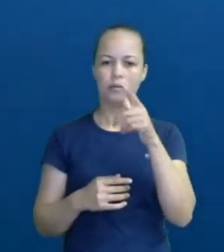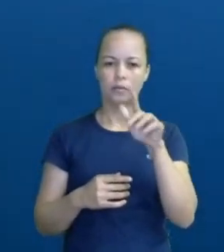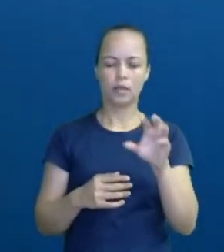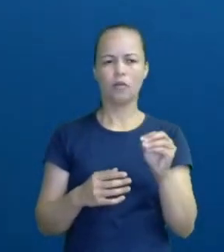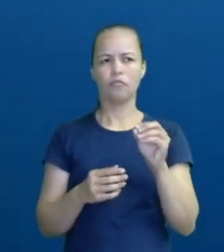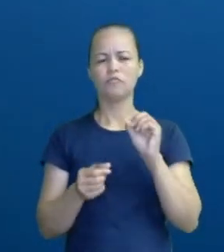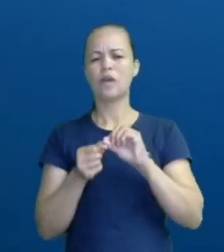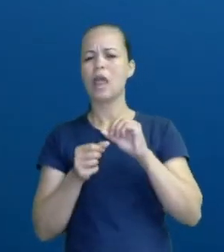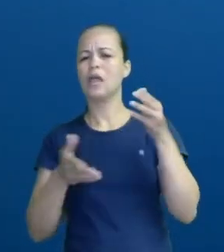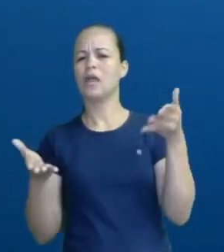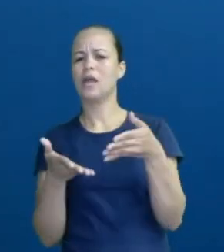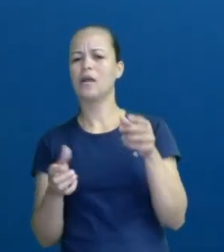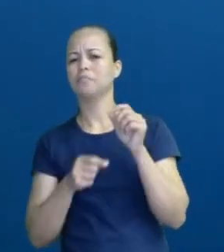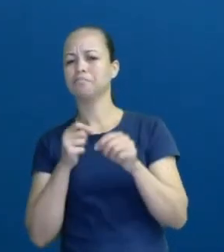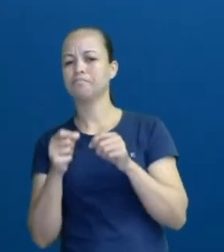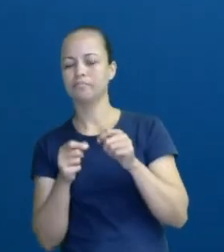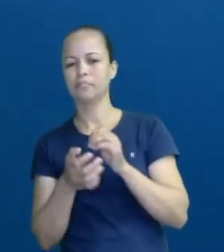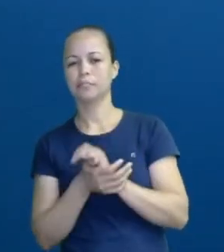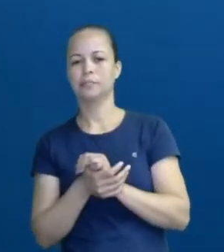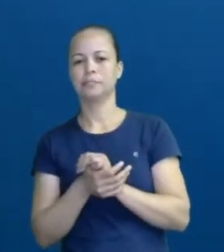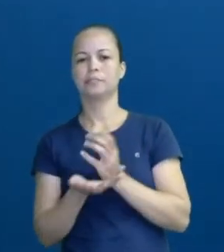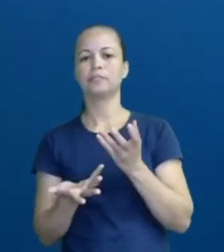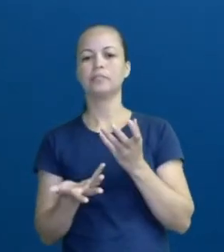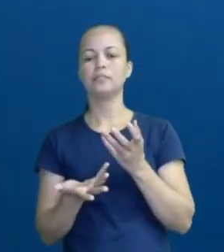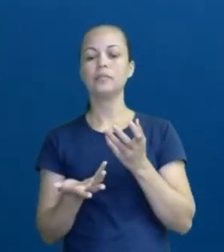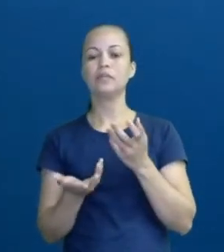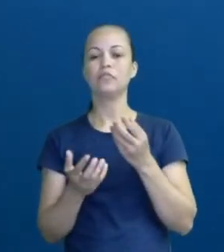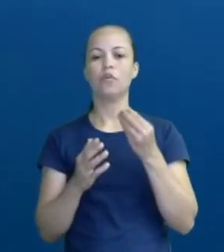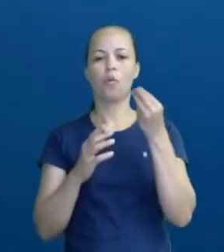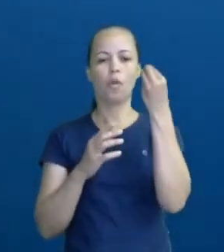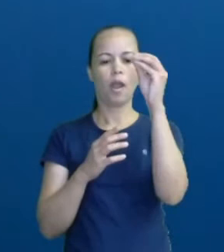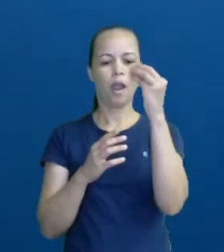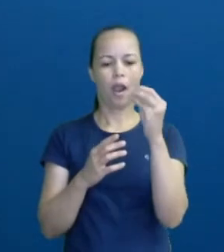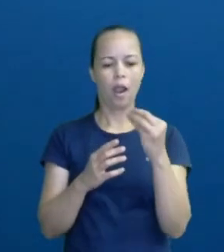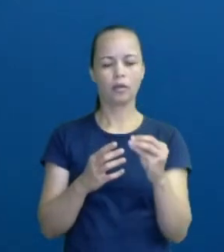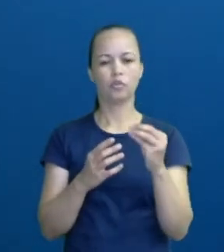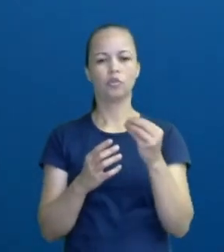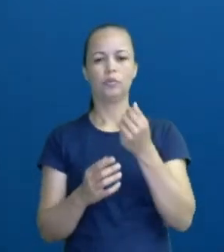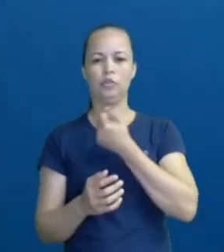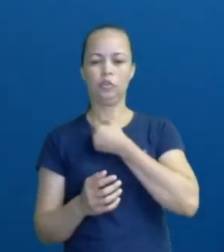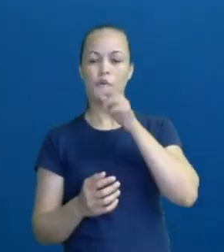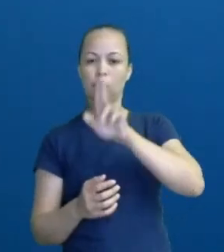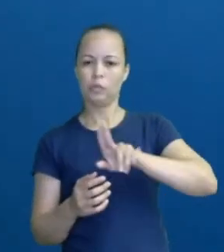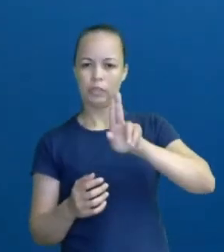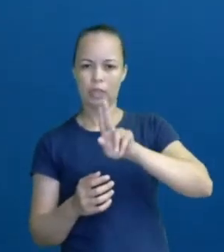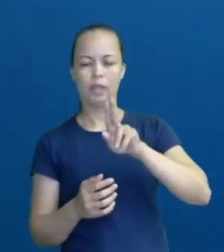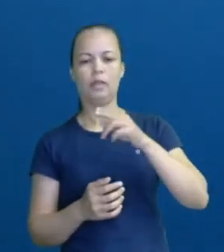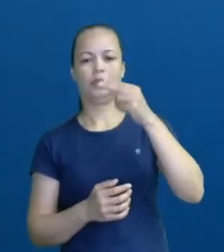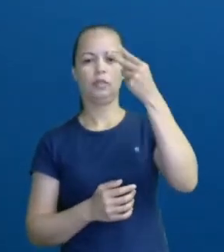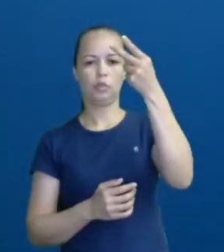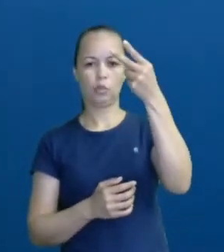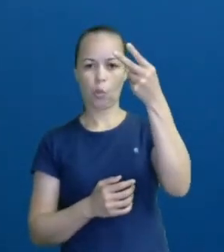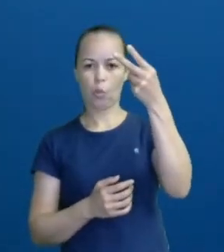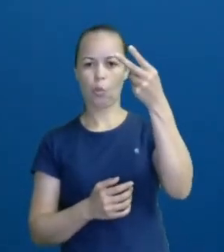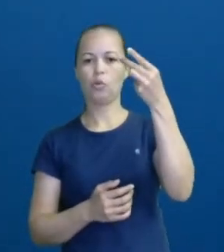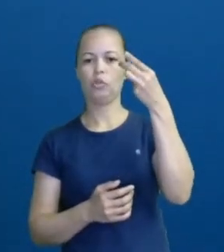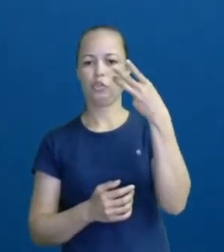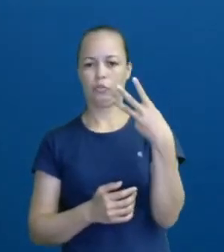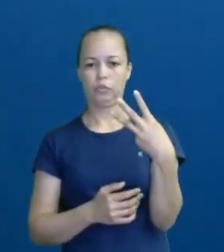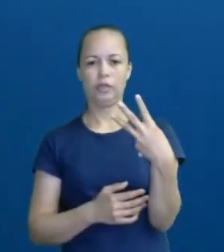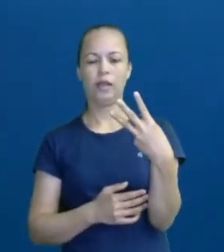fazer? Vou repetir os números que eu usei. Usei o 2, usei